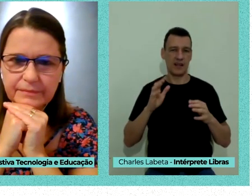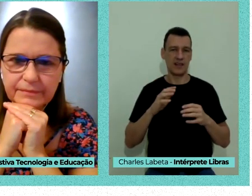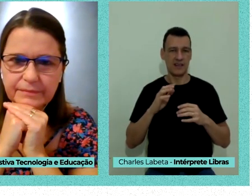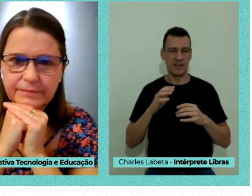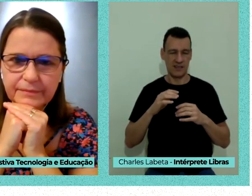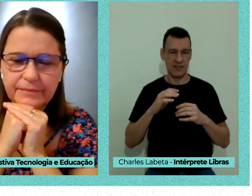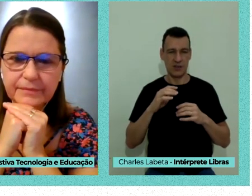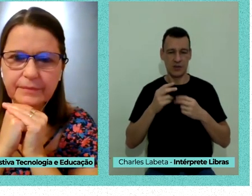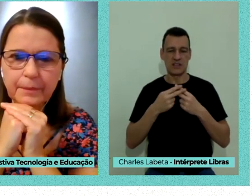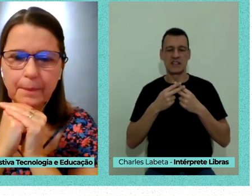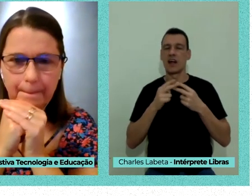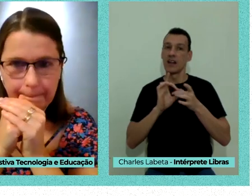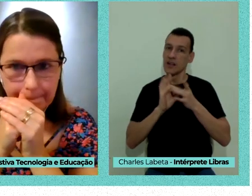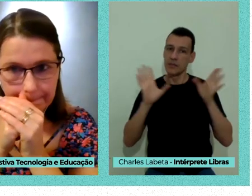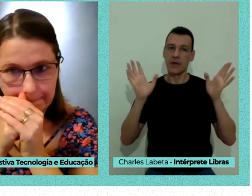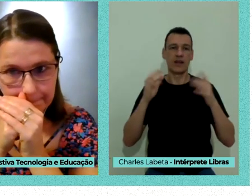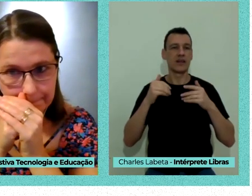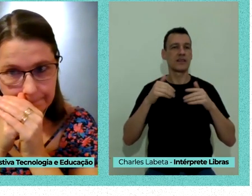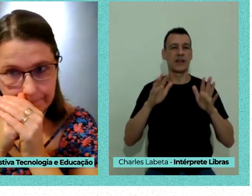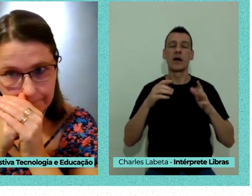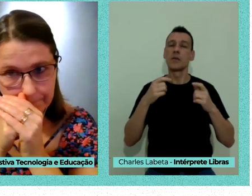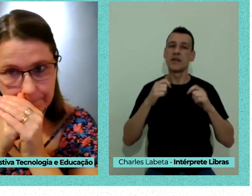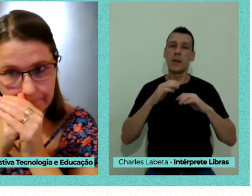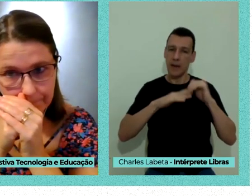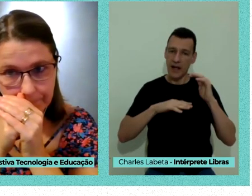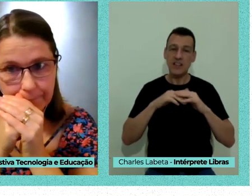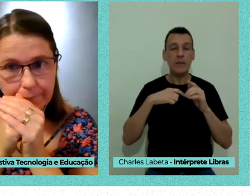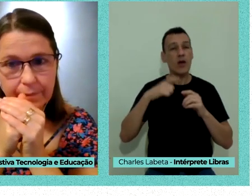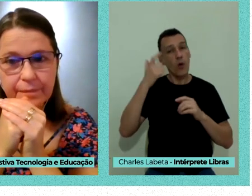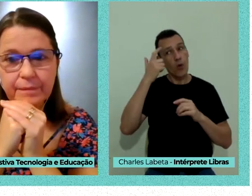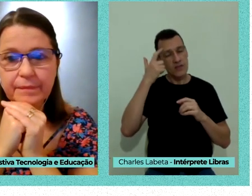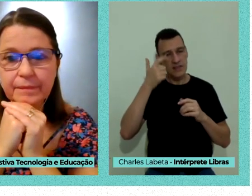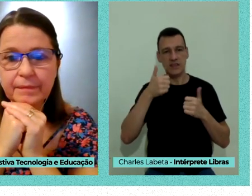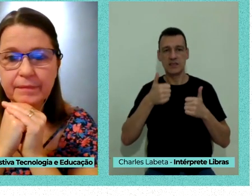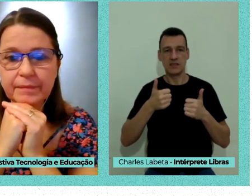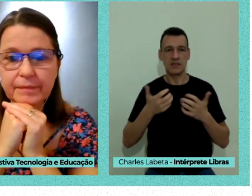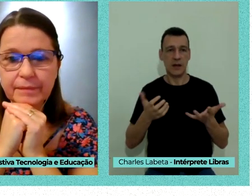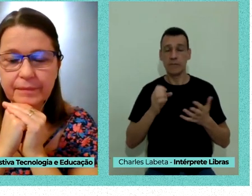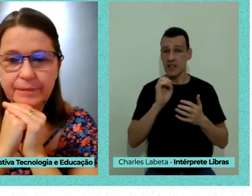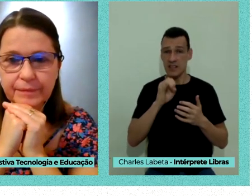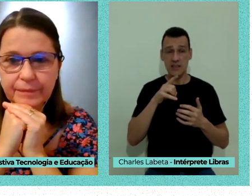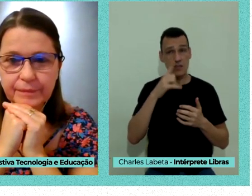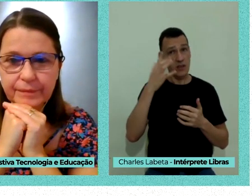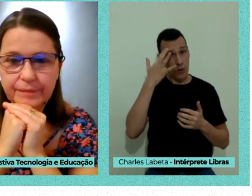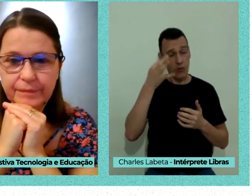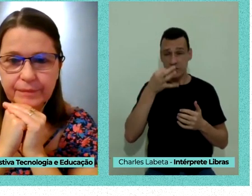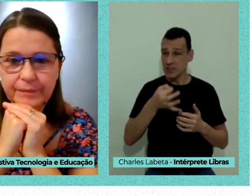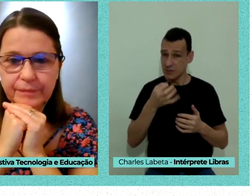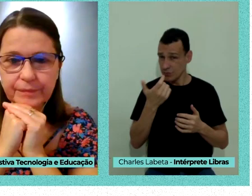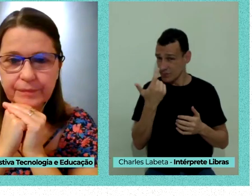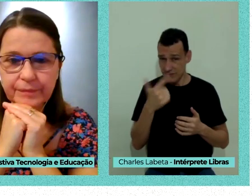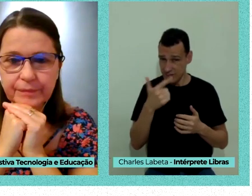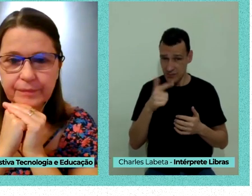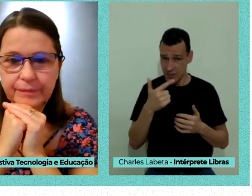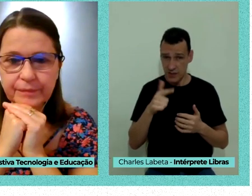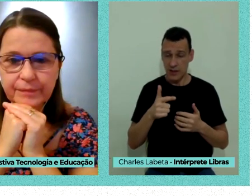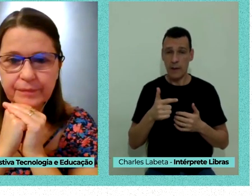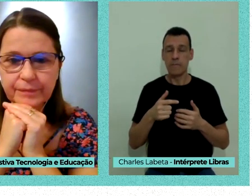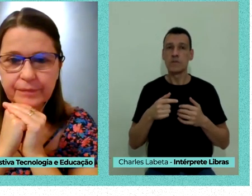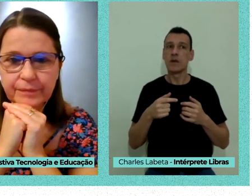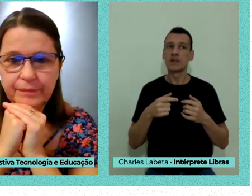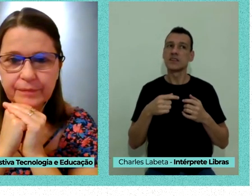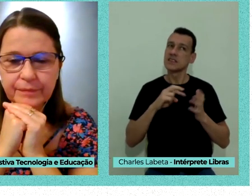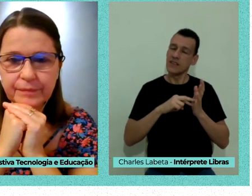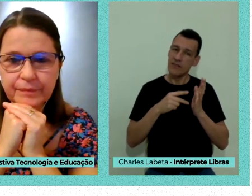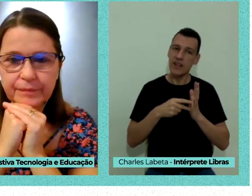com a prática e conscientização. Se você não se conscientizar enquanto educador, que é necessário romper com